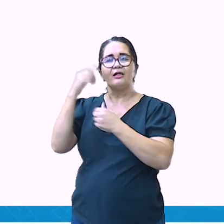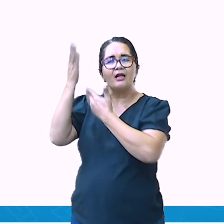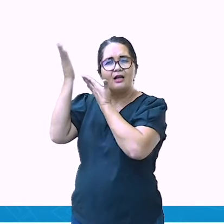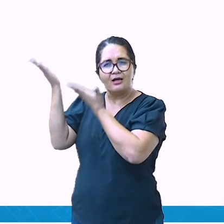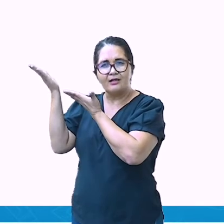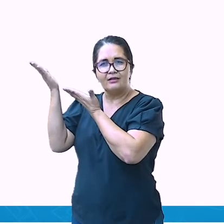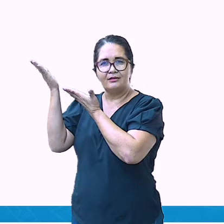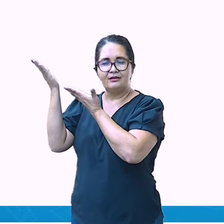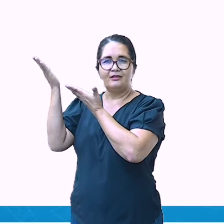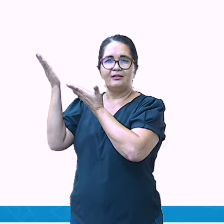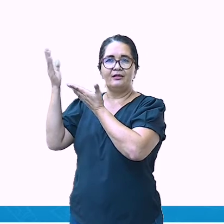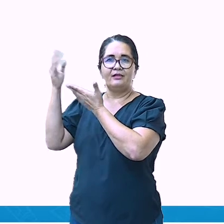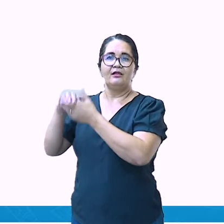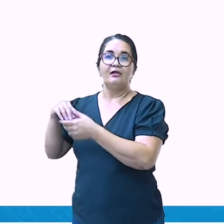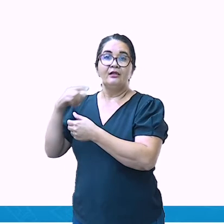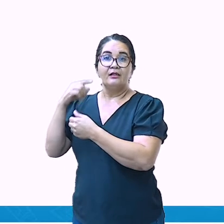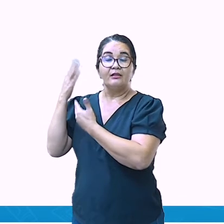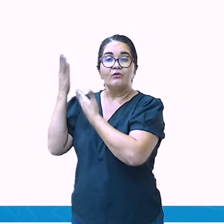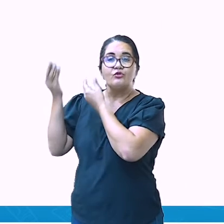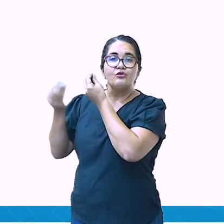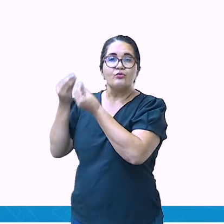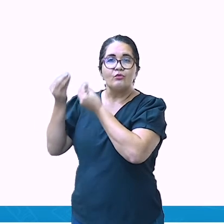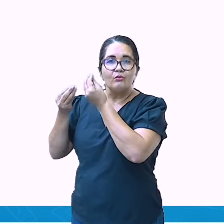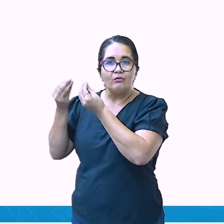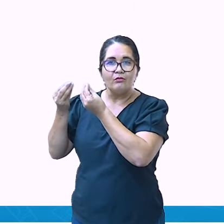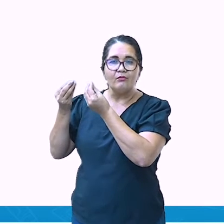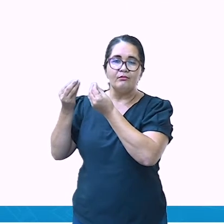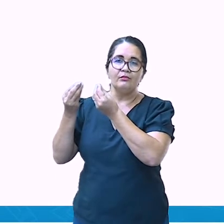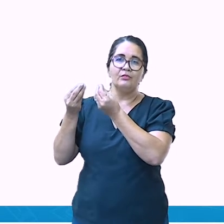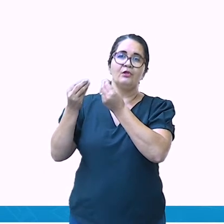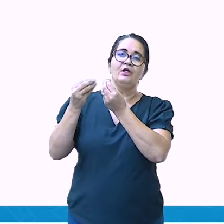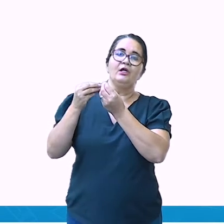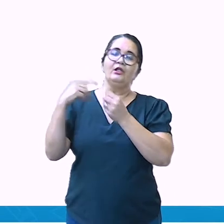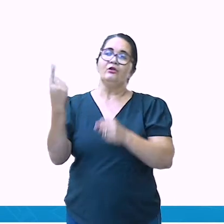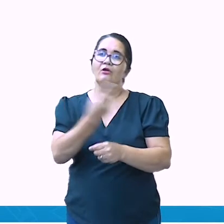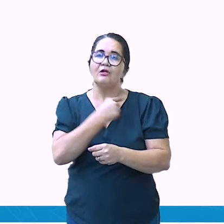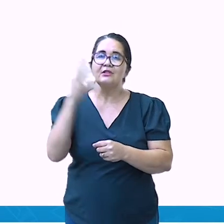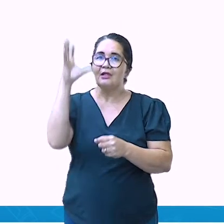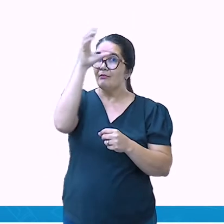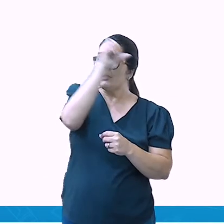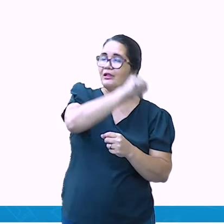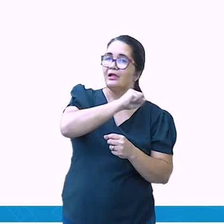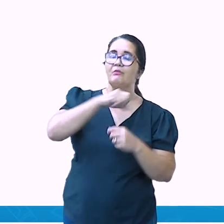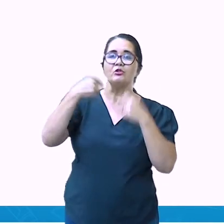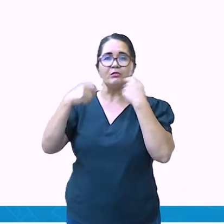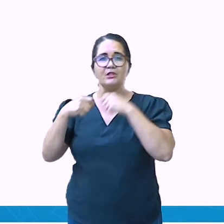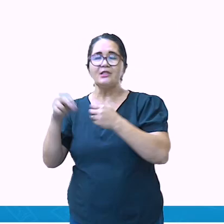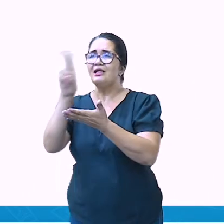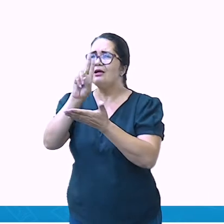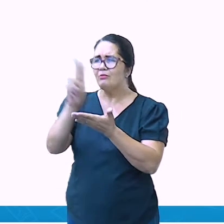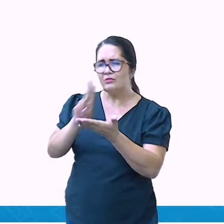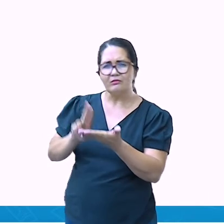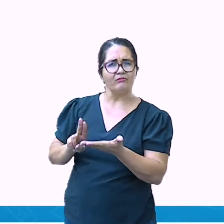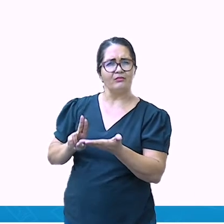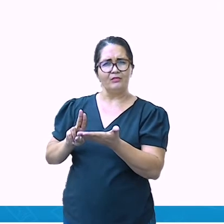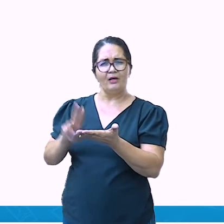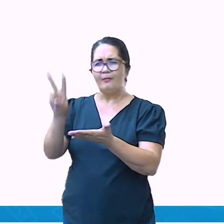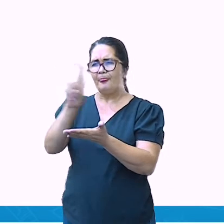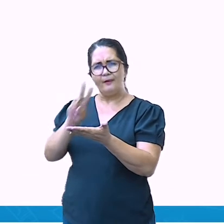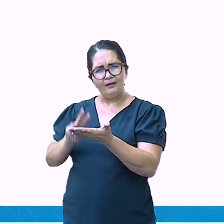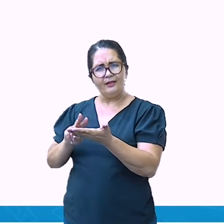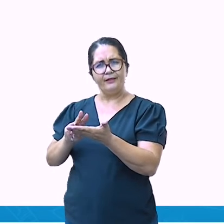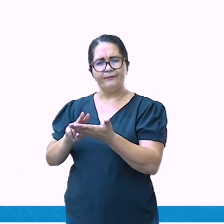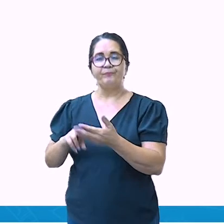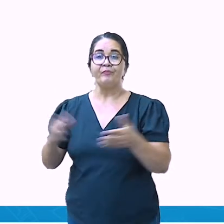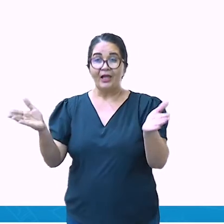Campo Grande. Agora nós vamos falar aqui do Sudeste, ó, onde nós estamos.